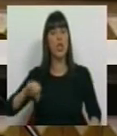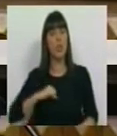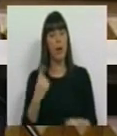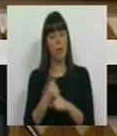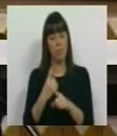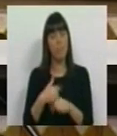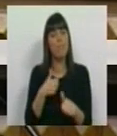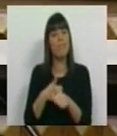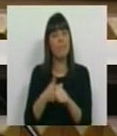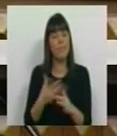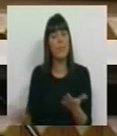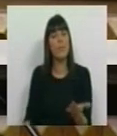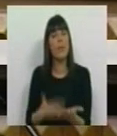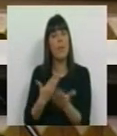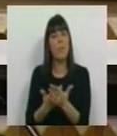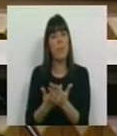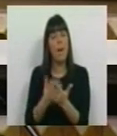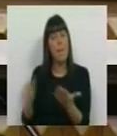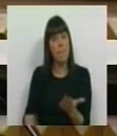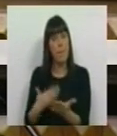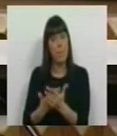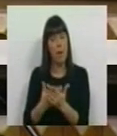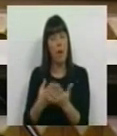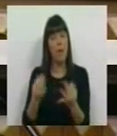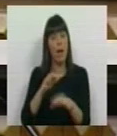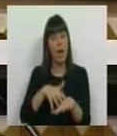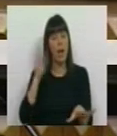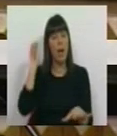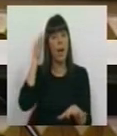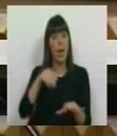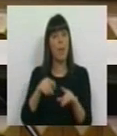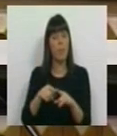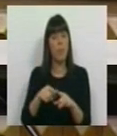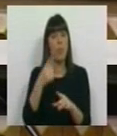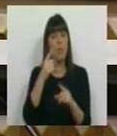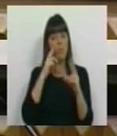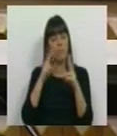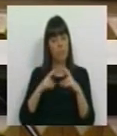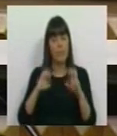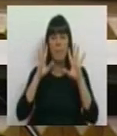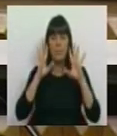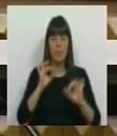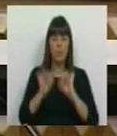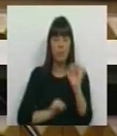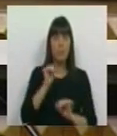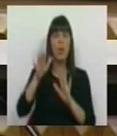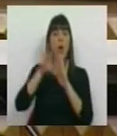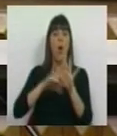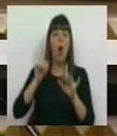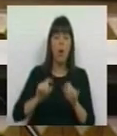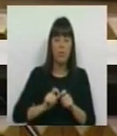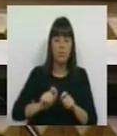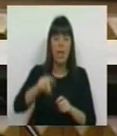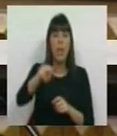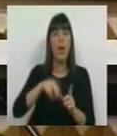Também acompanhamos as propostas, a proposta de apresentação na Assembleia da República de um diagnóstico preciso sobre as condições das